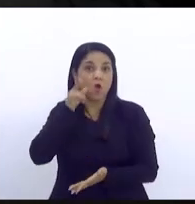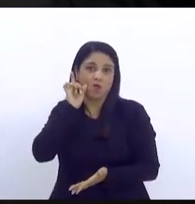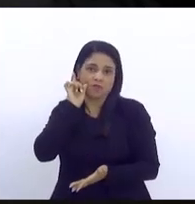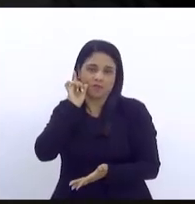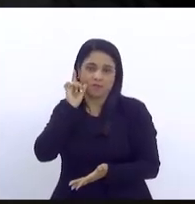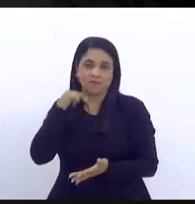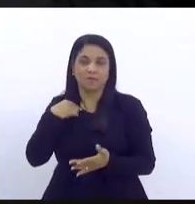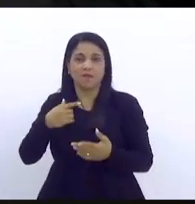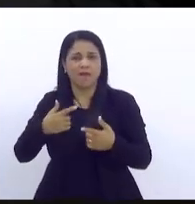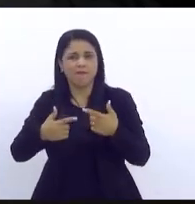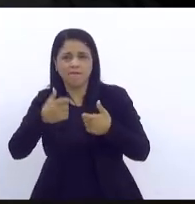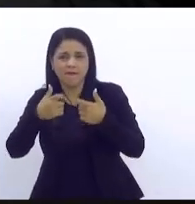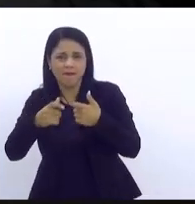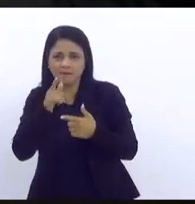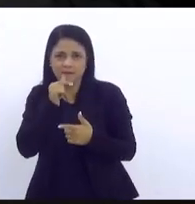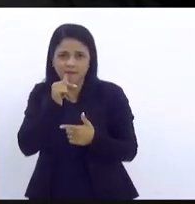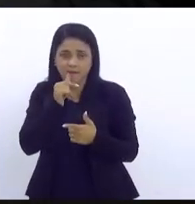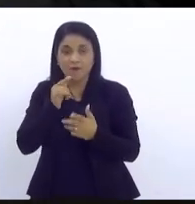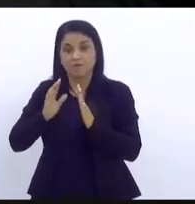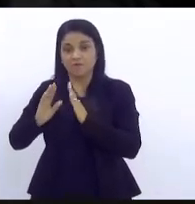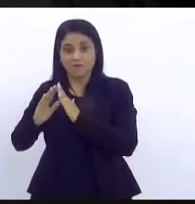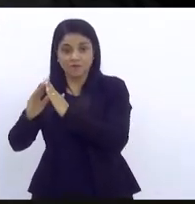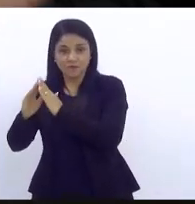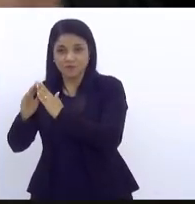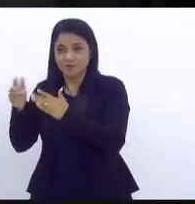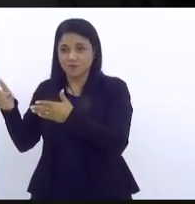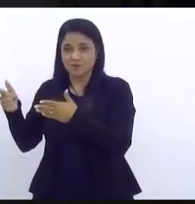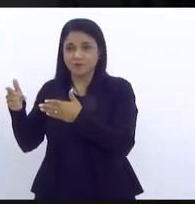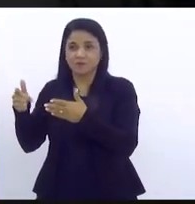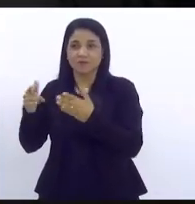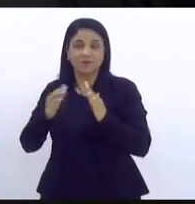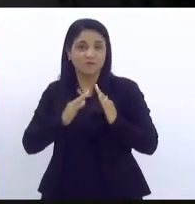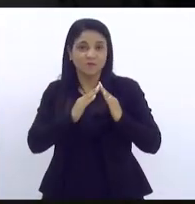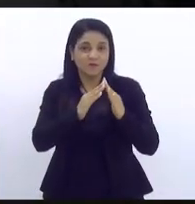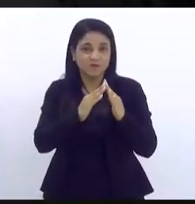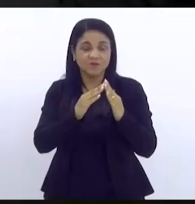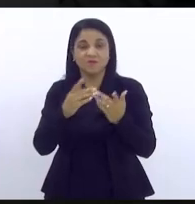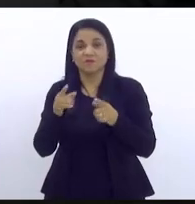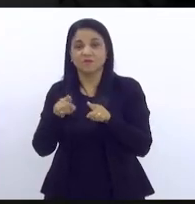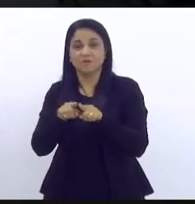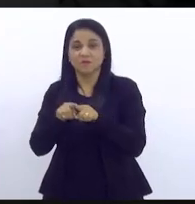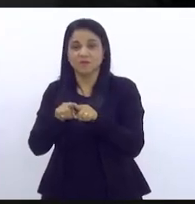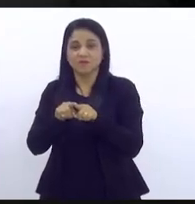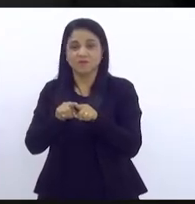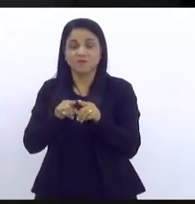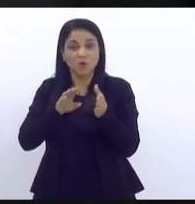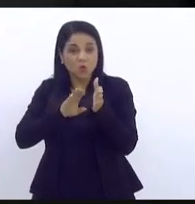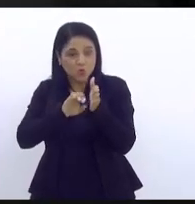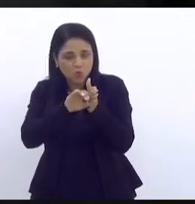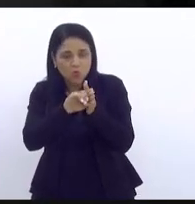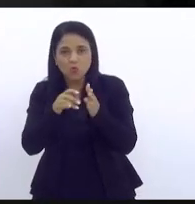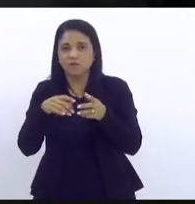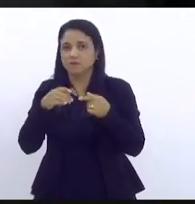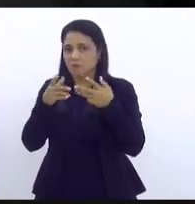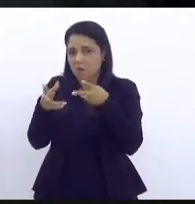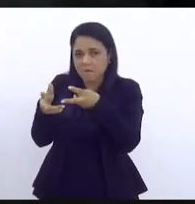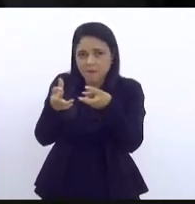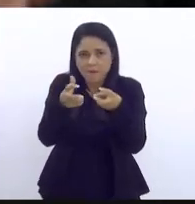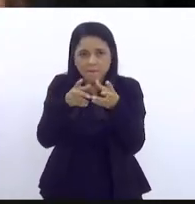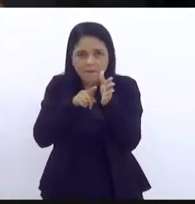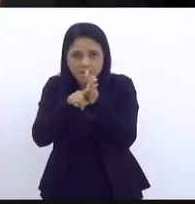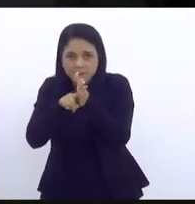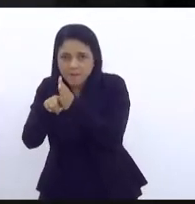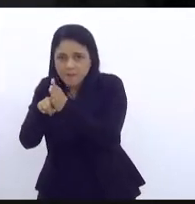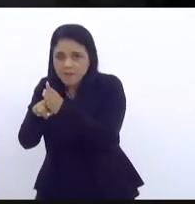que já aconteceu um país aqui vizinho né a gente vai observando Bolívia e tal guerra da água se você colocar no Google você vai observar quando tem